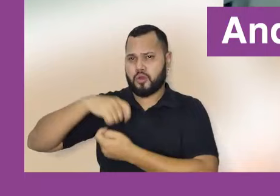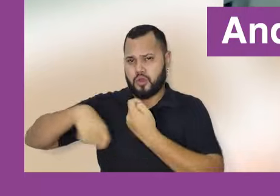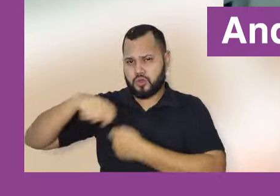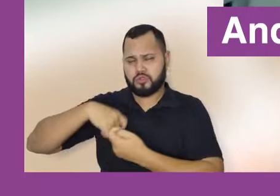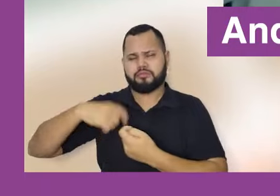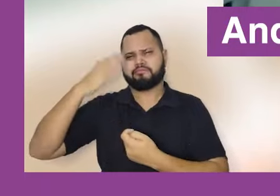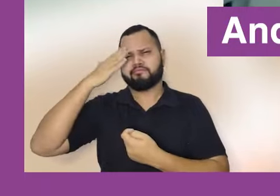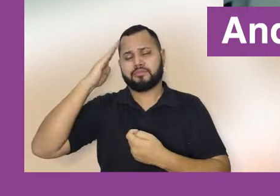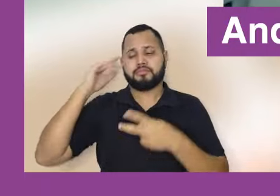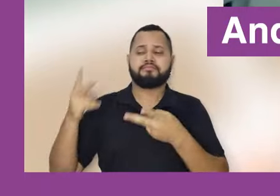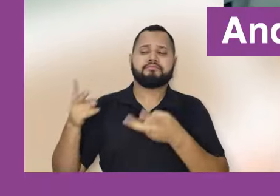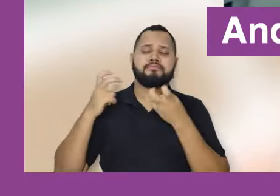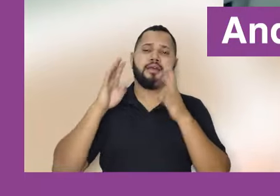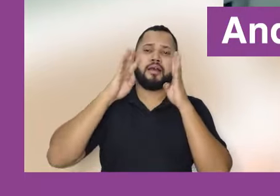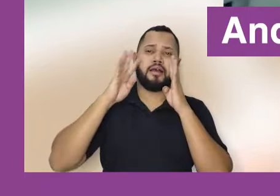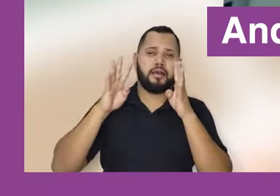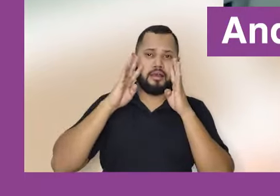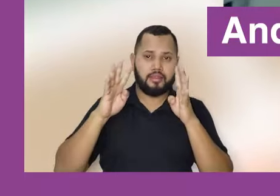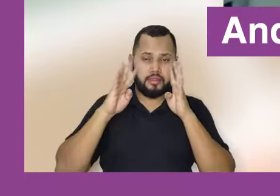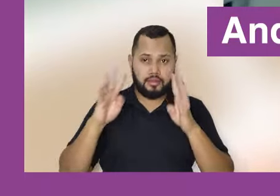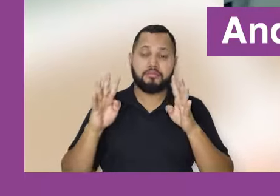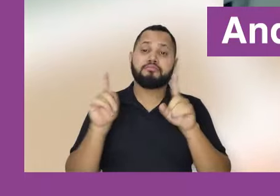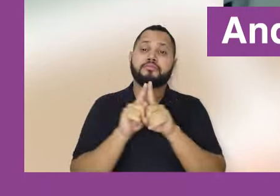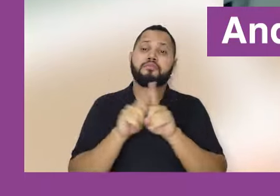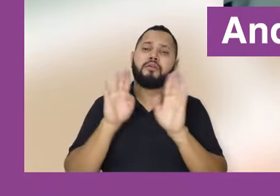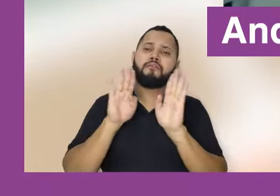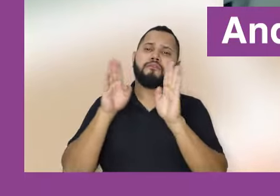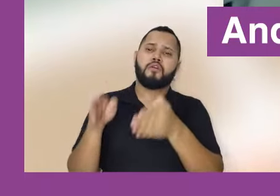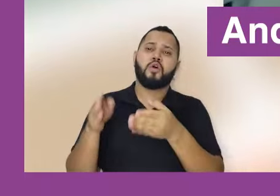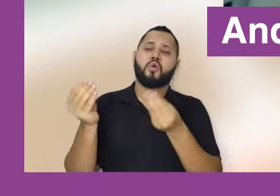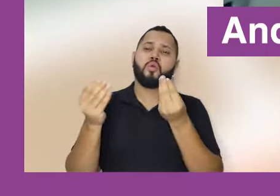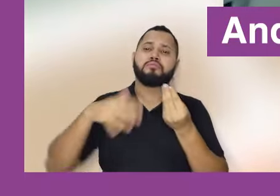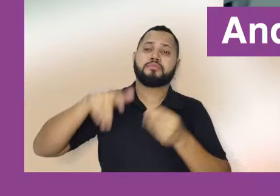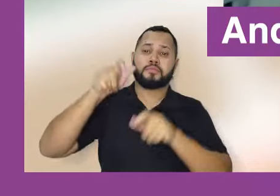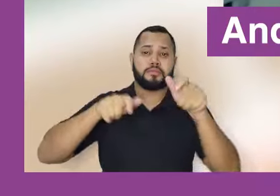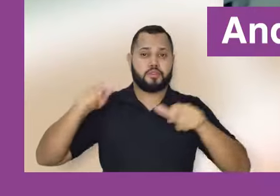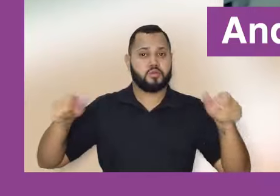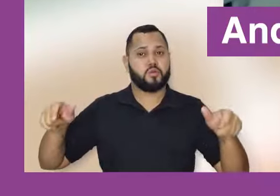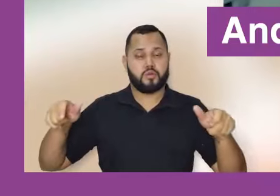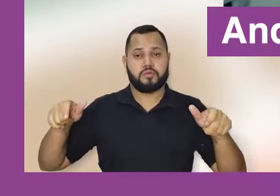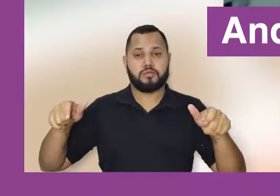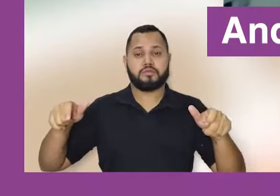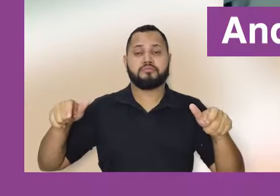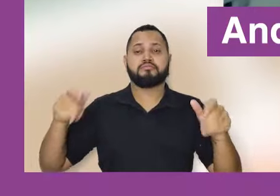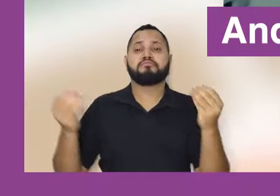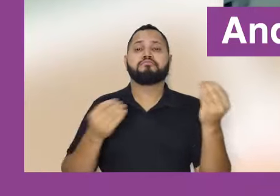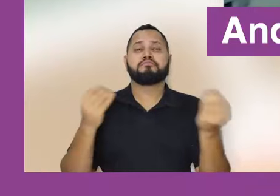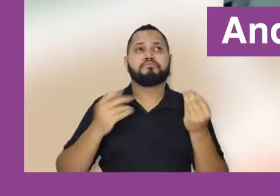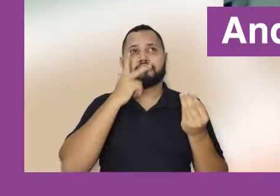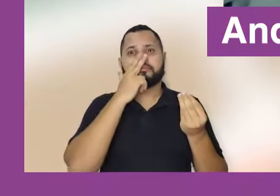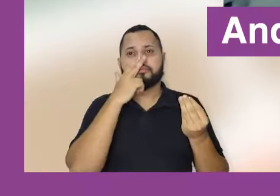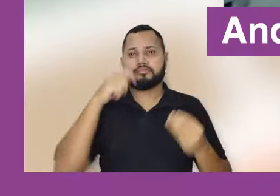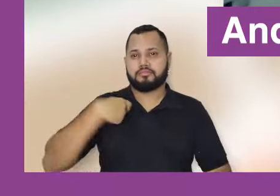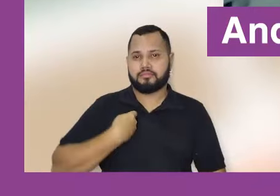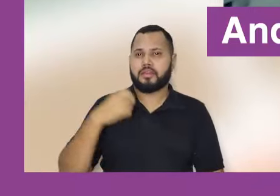sempre tive esse olhar muito Atento e direcionado as nossas pessoas né O que nos